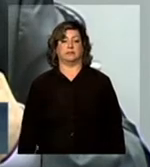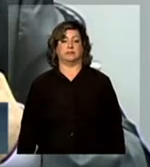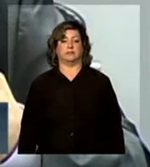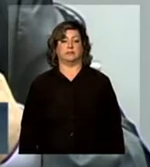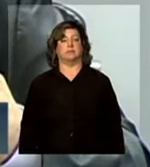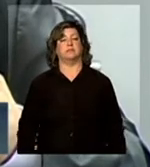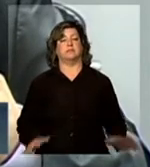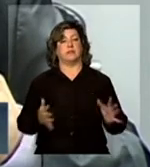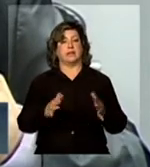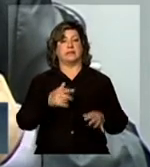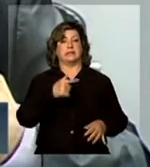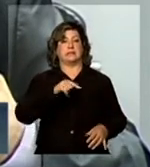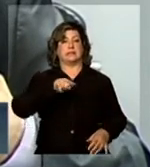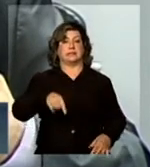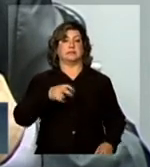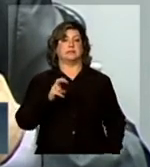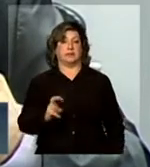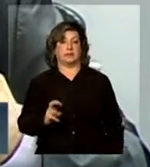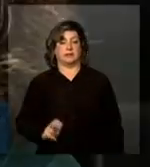É, em torno de 7,5.